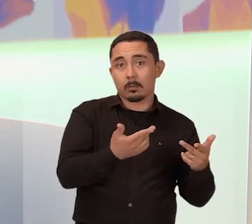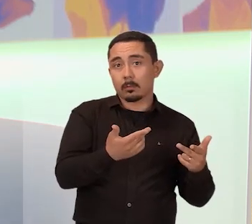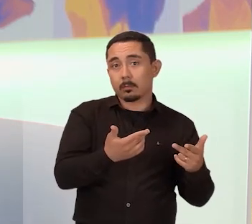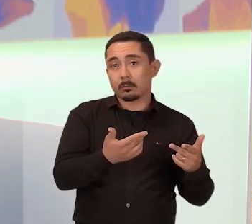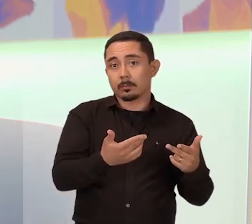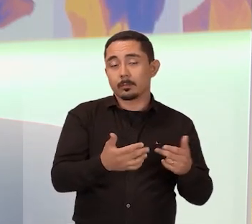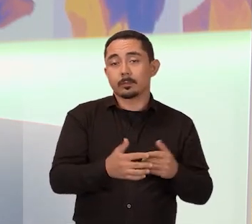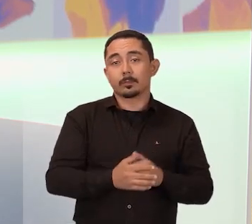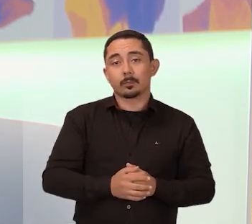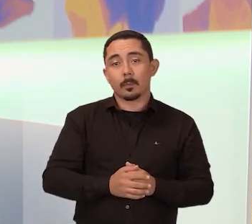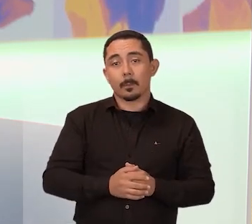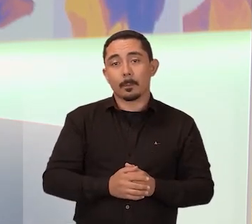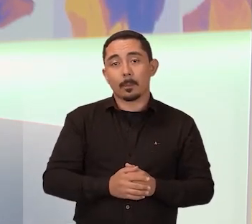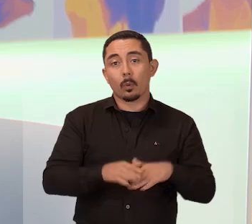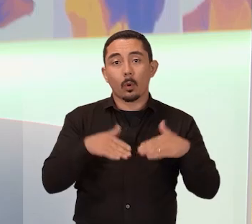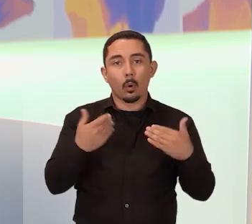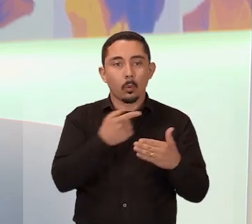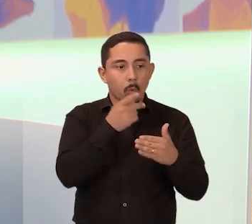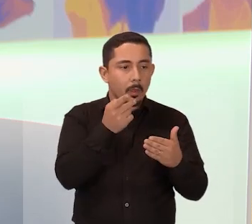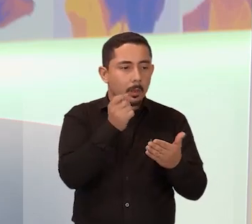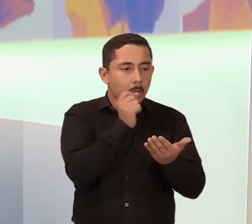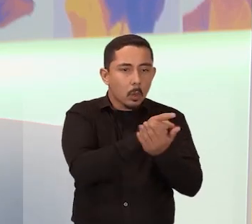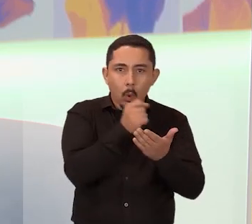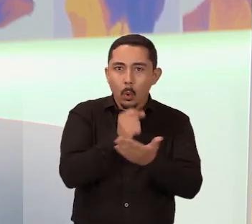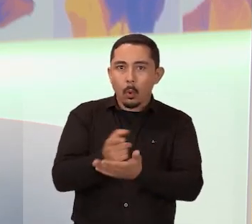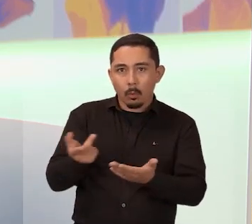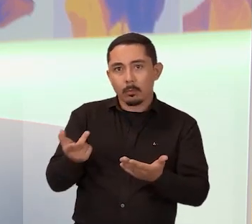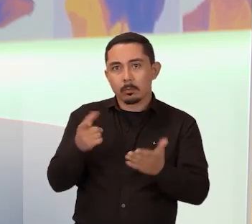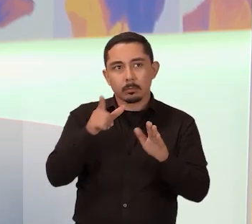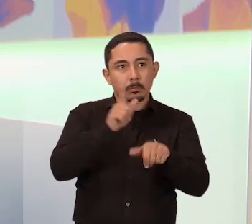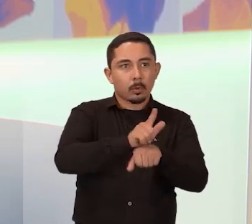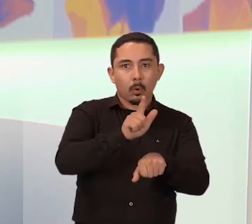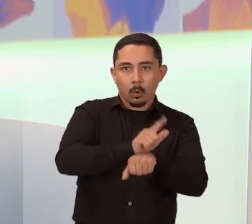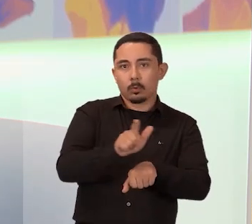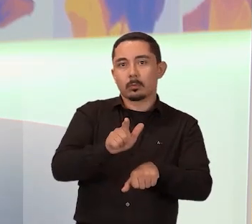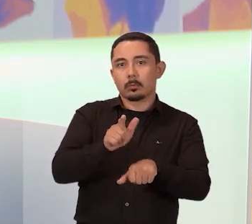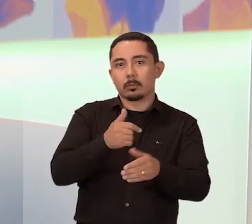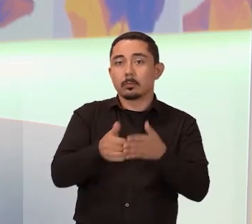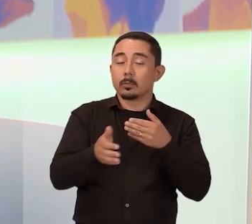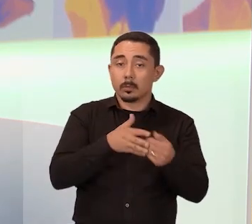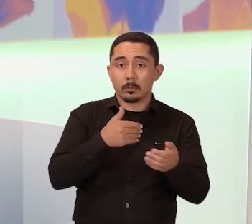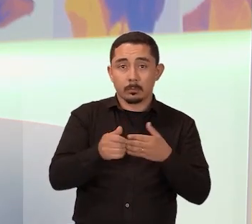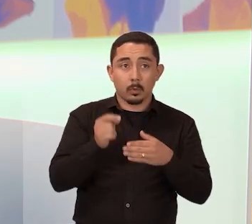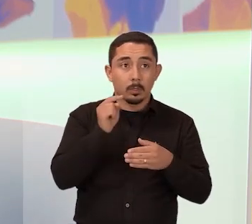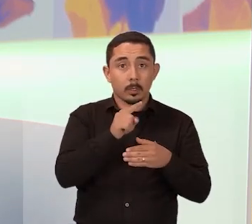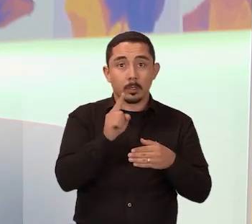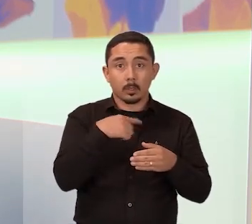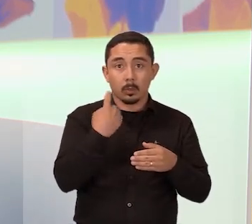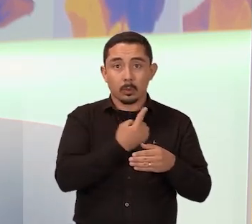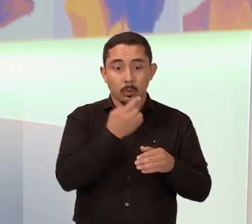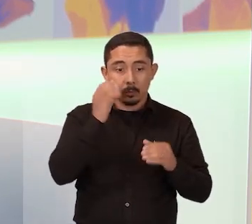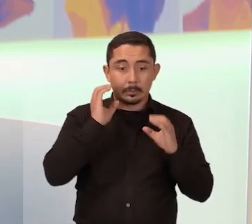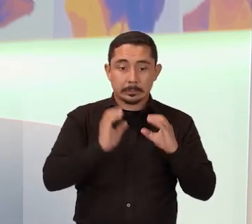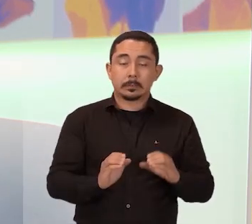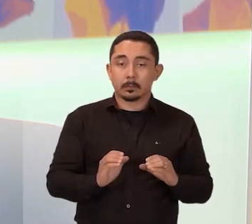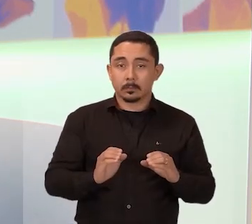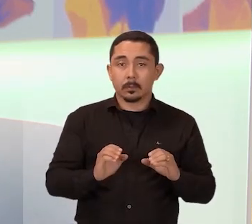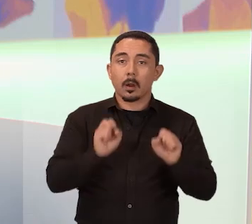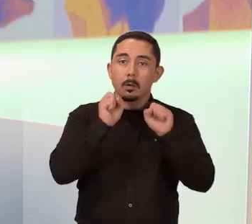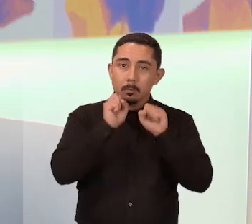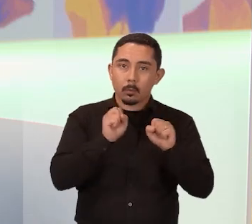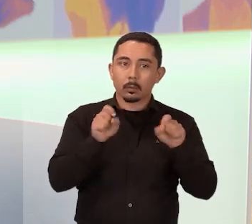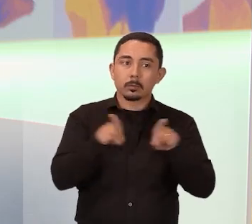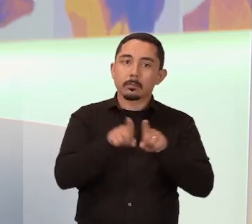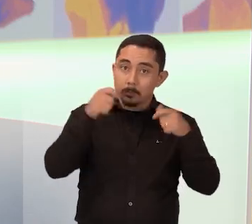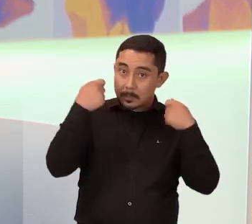residência, seja na condição de consumidor ou consumidora numa loja, enfim, qualquer situação da vida nossa enquanto cidadão ou